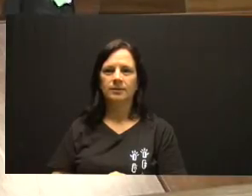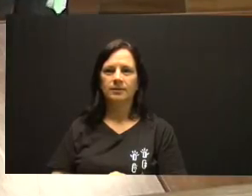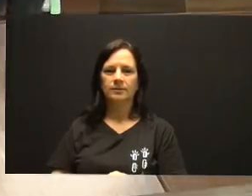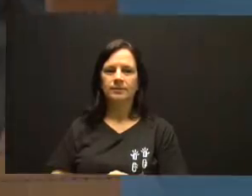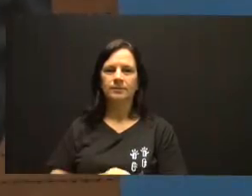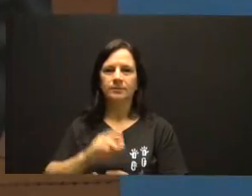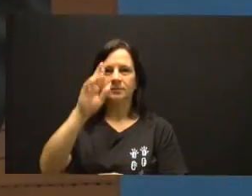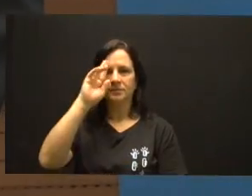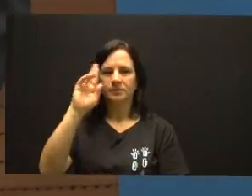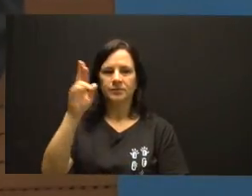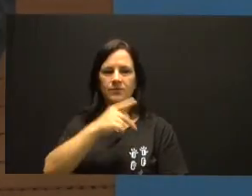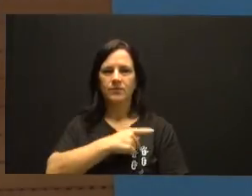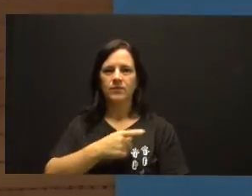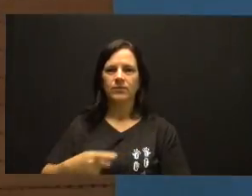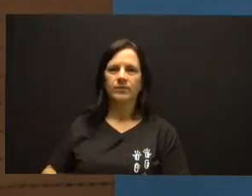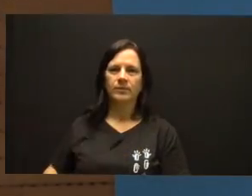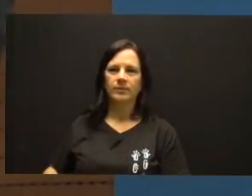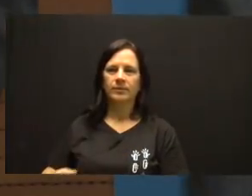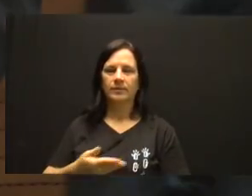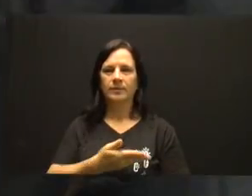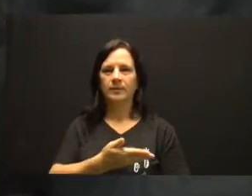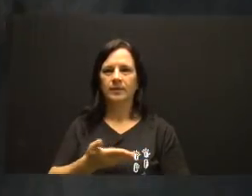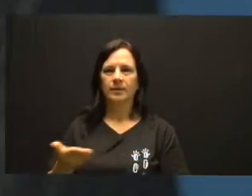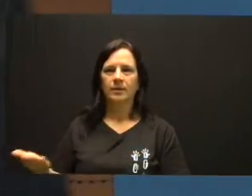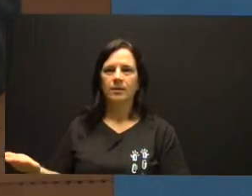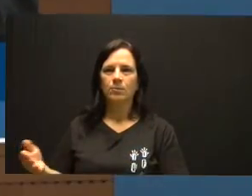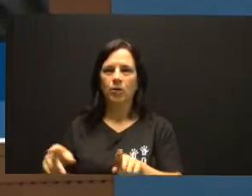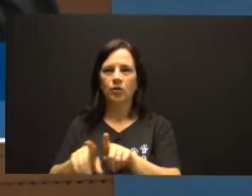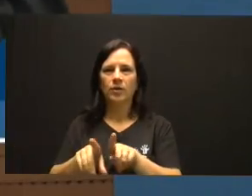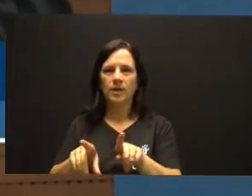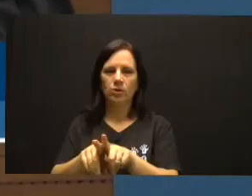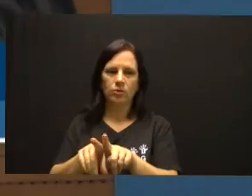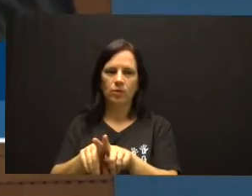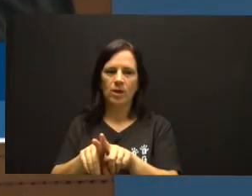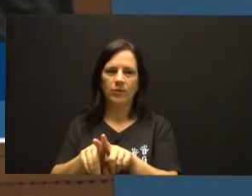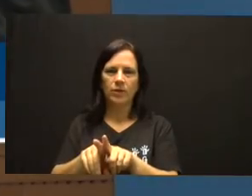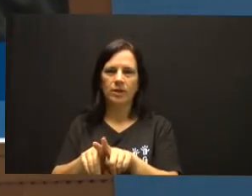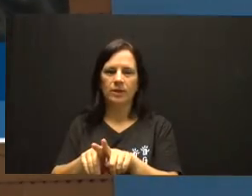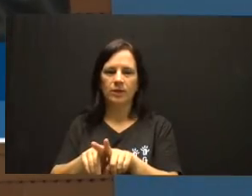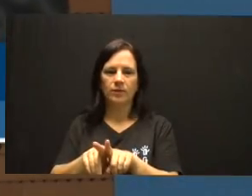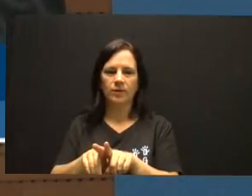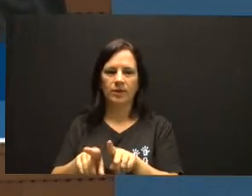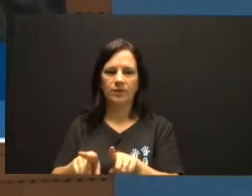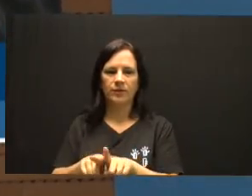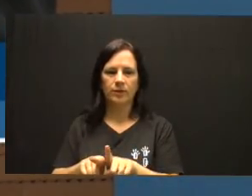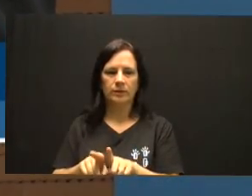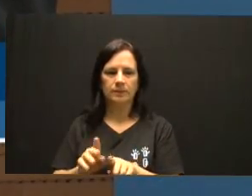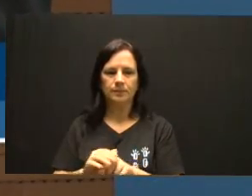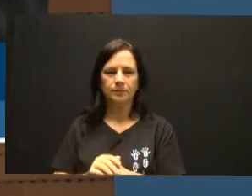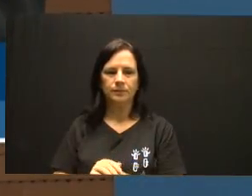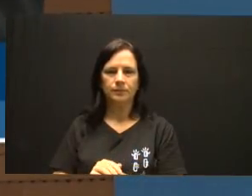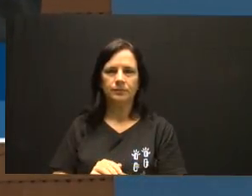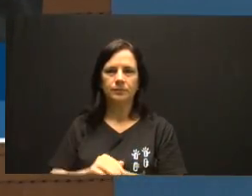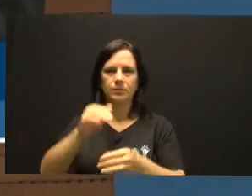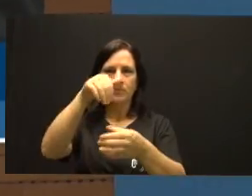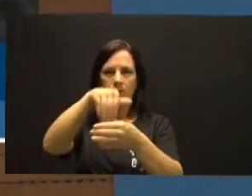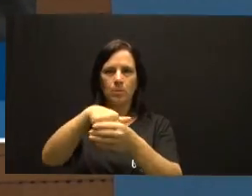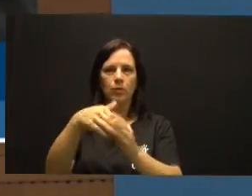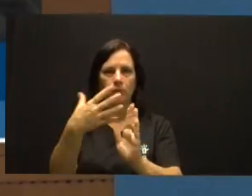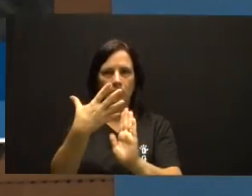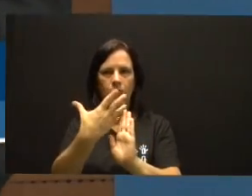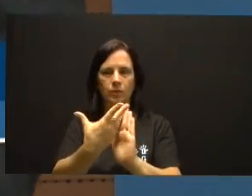Senhor presidente, nobres vereadores, já quero aqui, vereador Lalá, antecipar o meu voto favorável